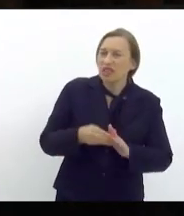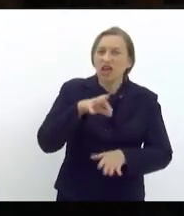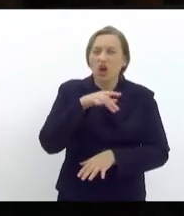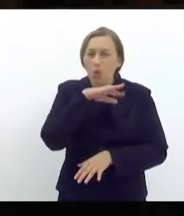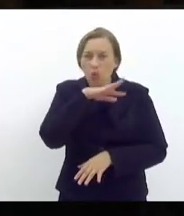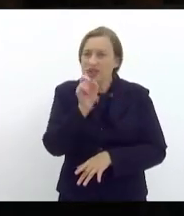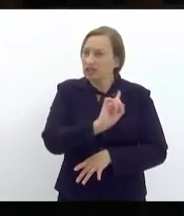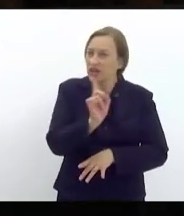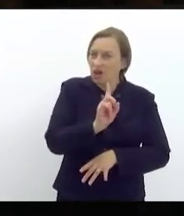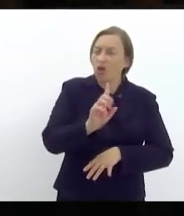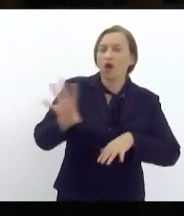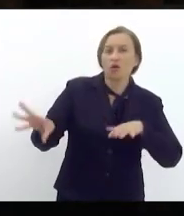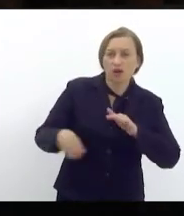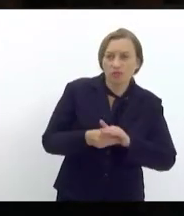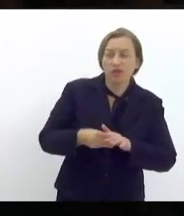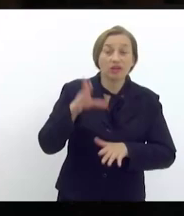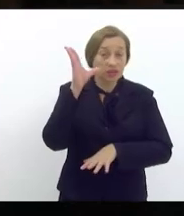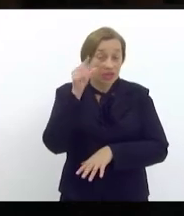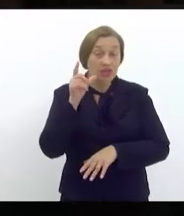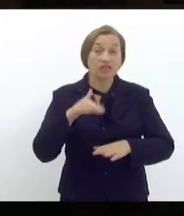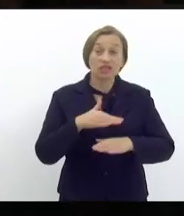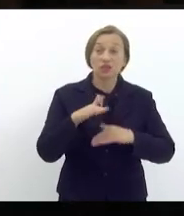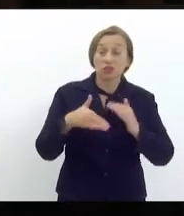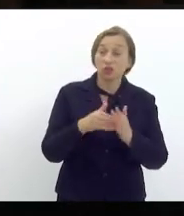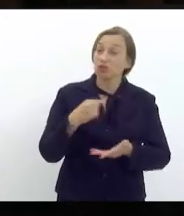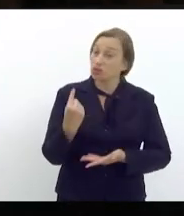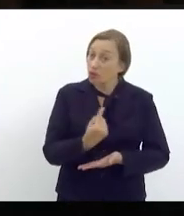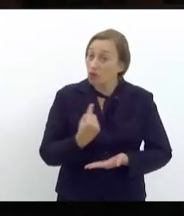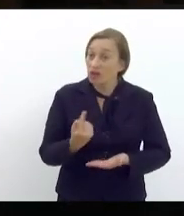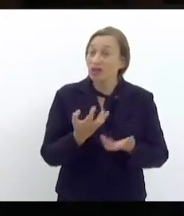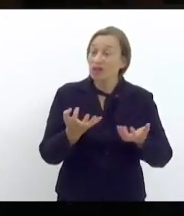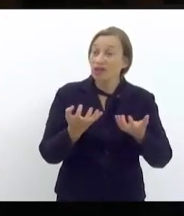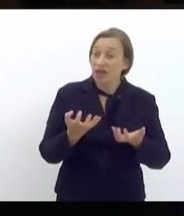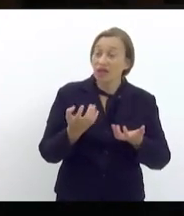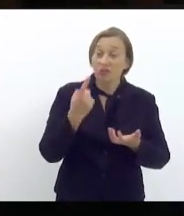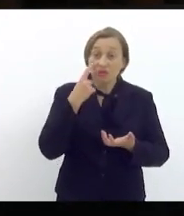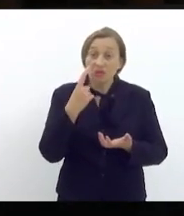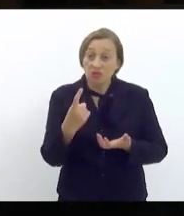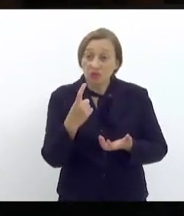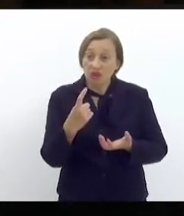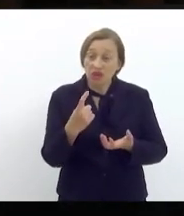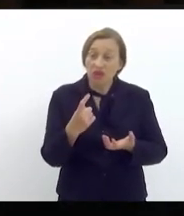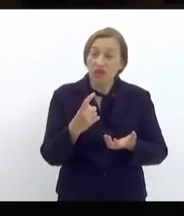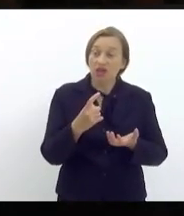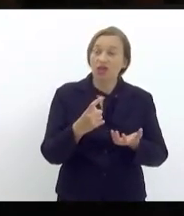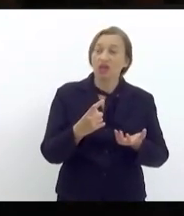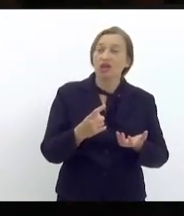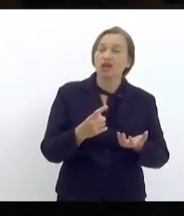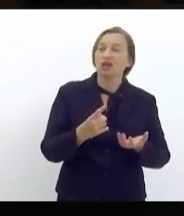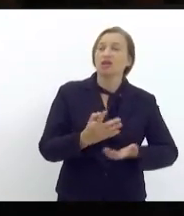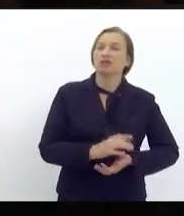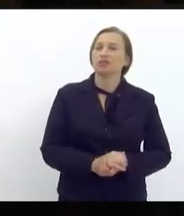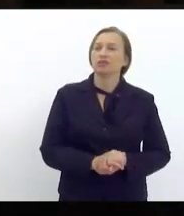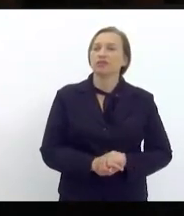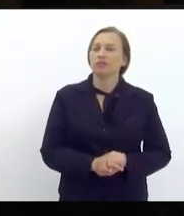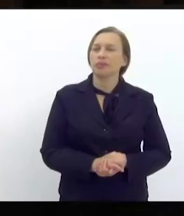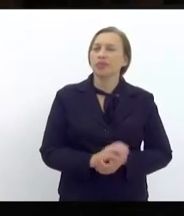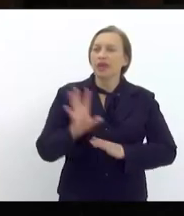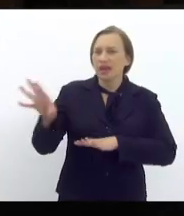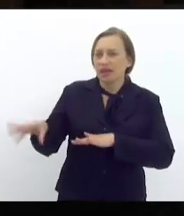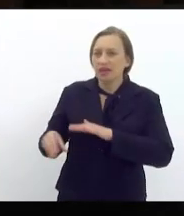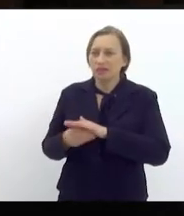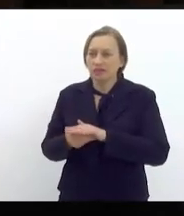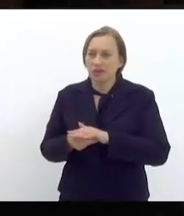emenda que interessa a todos nós todos querem ver o demonstrativo das suas emendas emendas por bancada